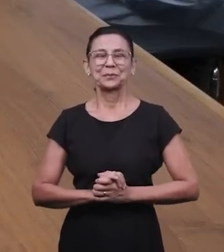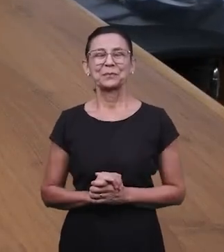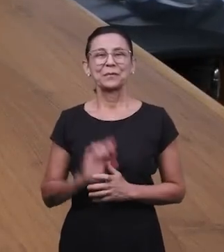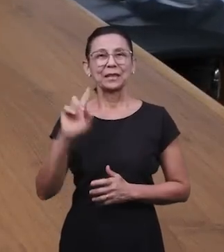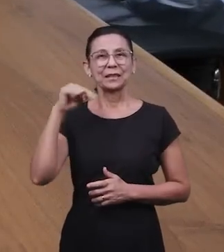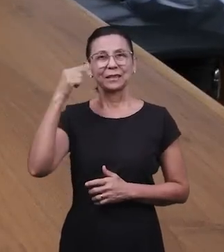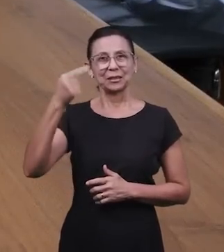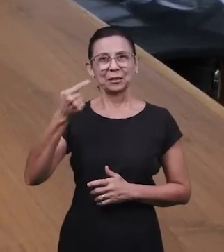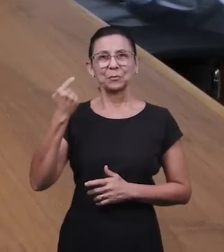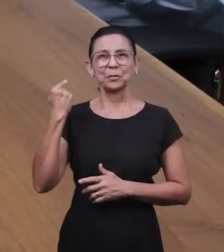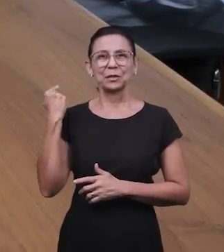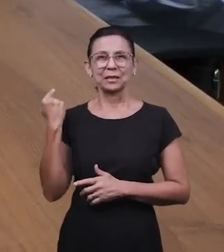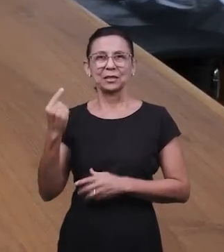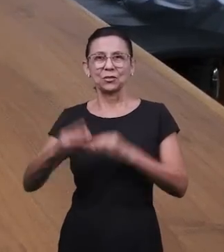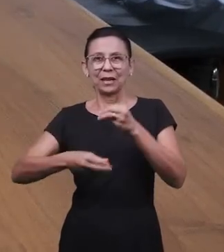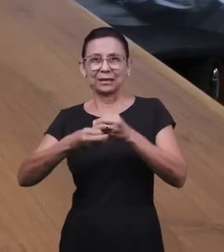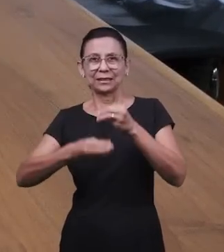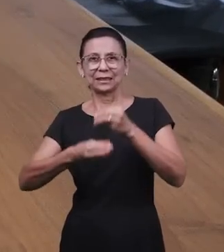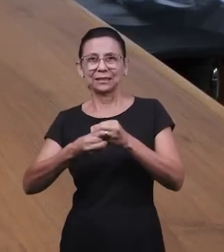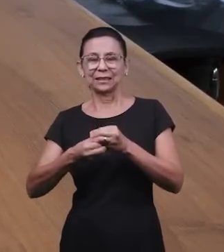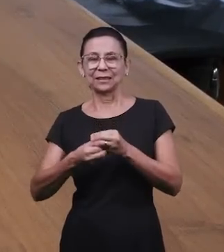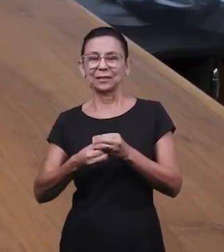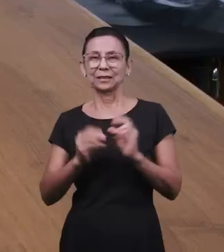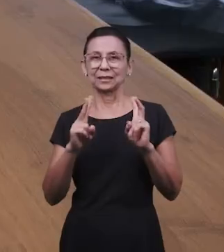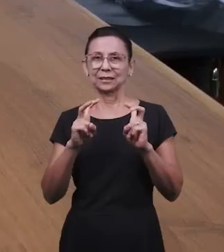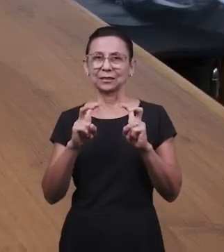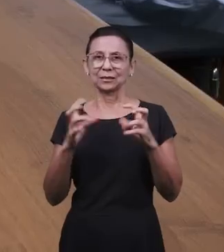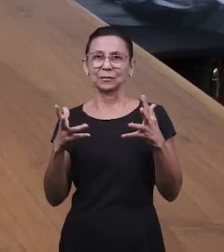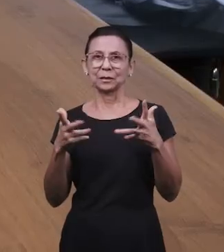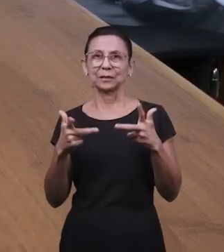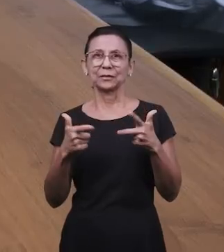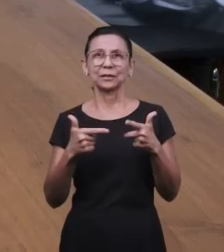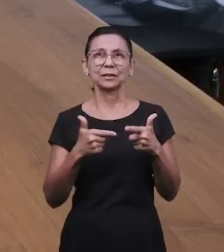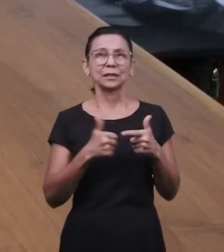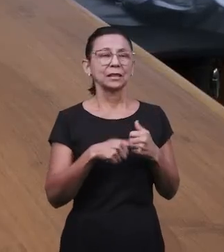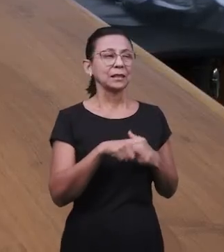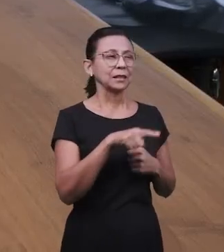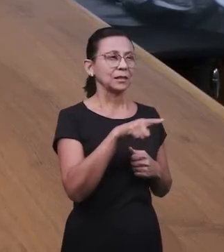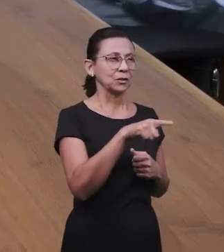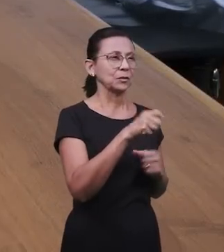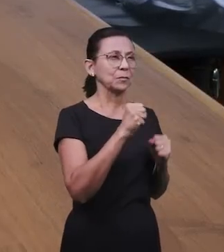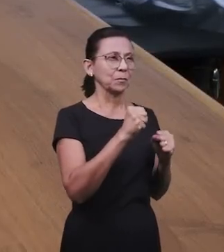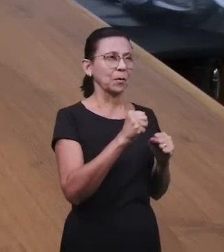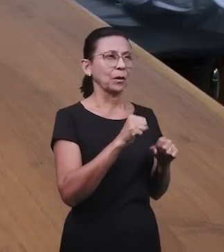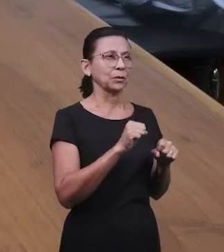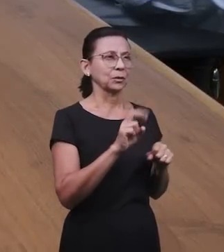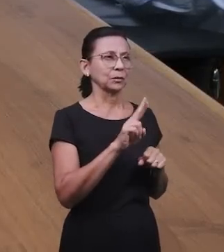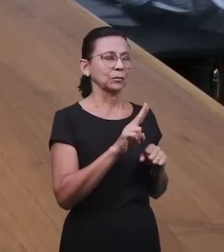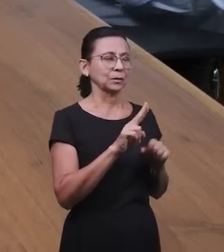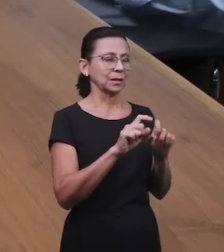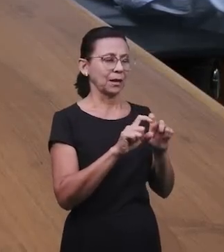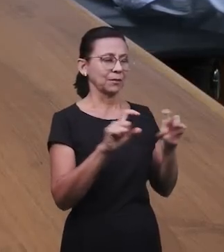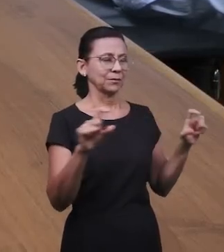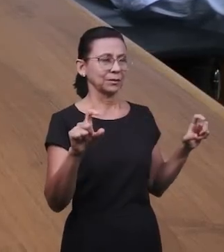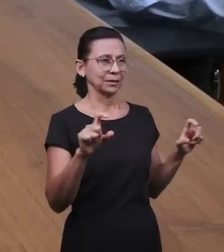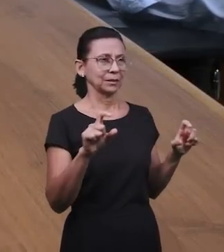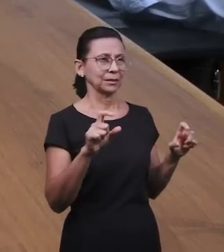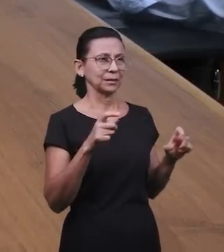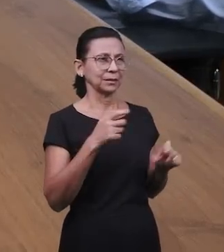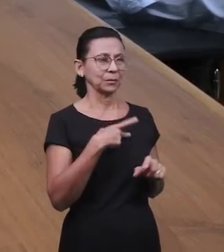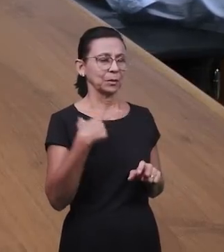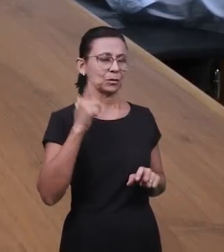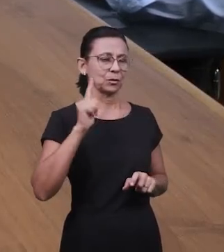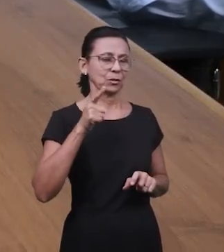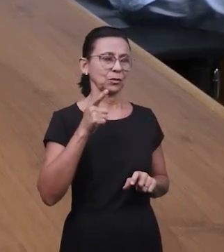nele, mas depois a gente pode mergulhar nisso daí, que isso daí é maravilhoso, é muito profundo. Mas a gente pode pegar aquela expressão que o pastor Gideuti diz com